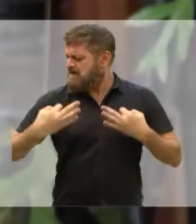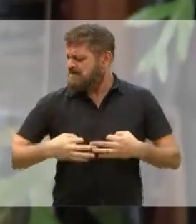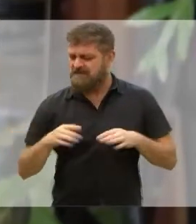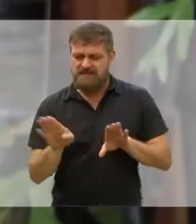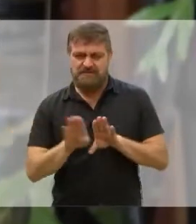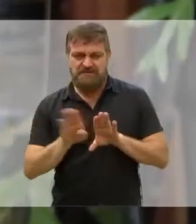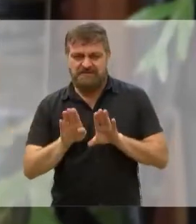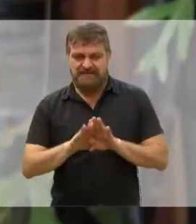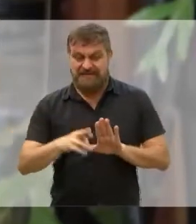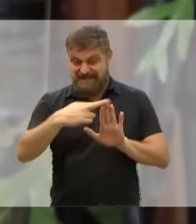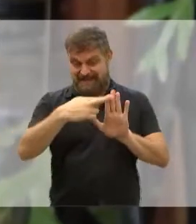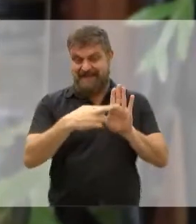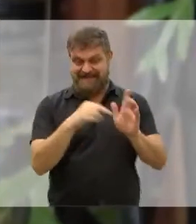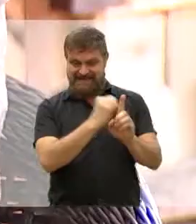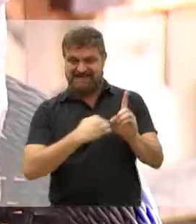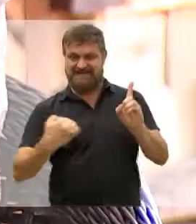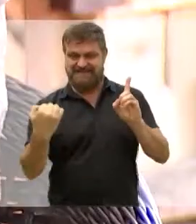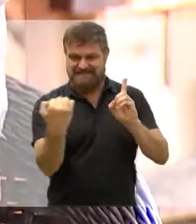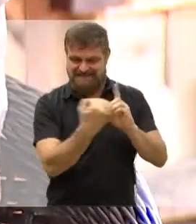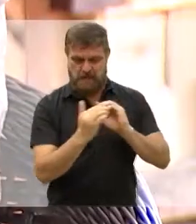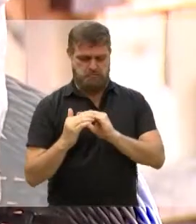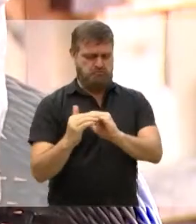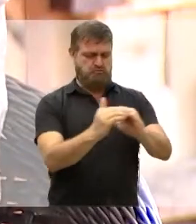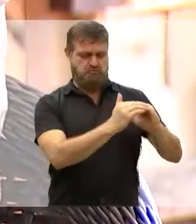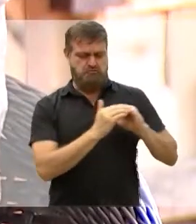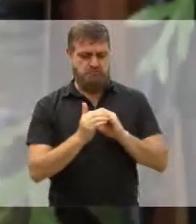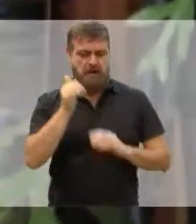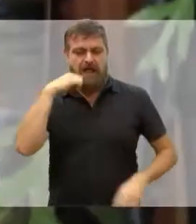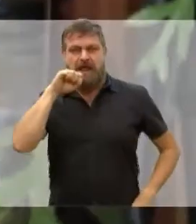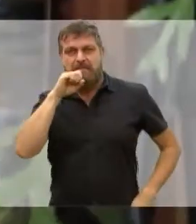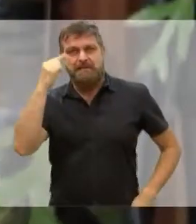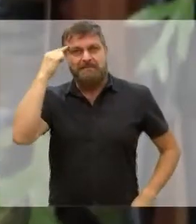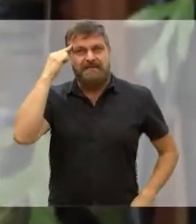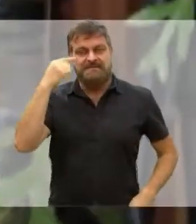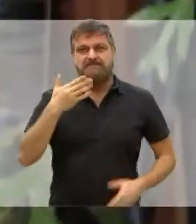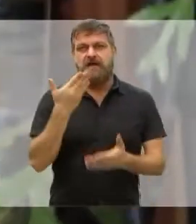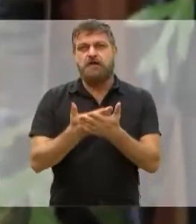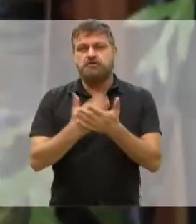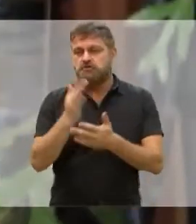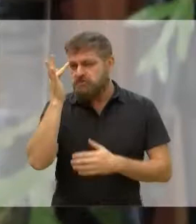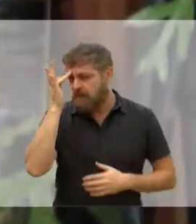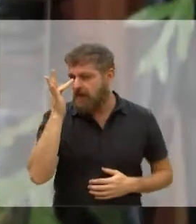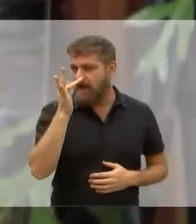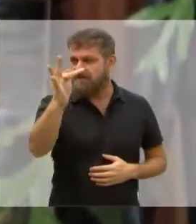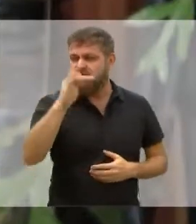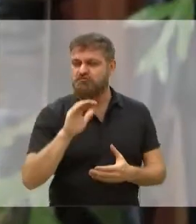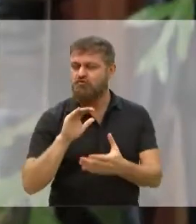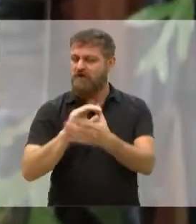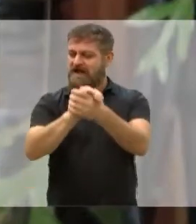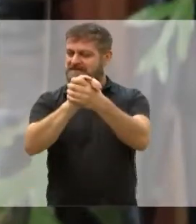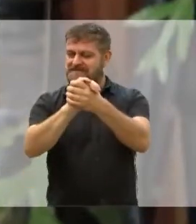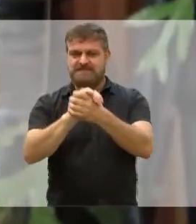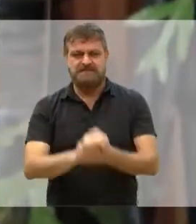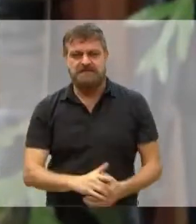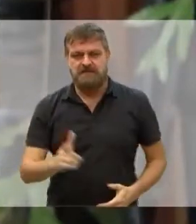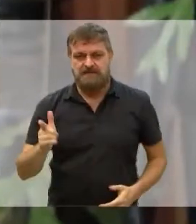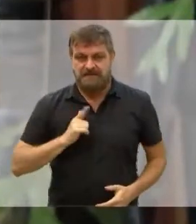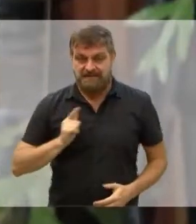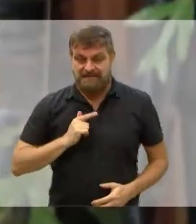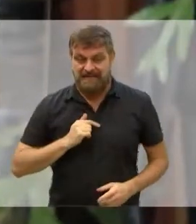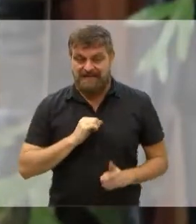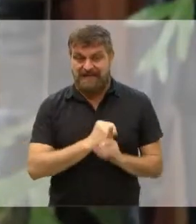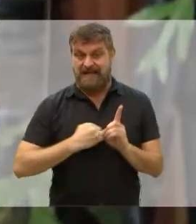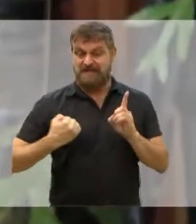perfeito, segundo os padrões, né? A mãe já pensa no filho que vai estudar, que vai casar, e seguindo os padrões